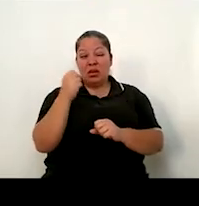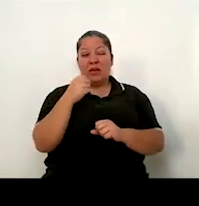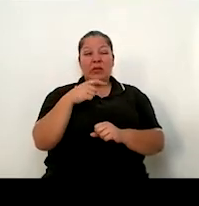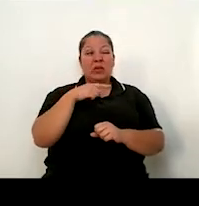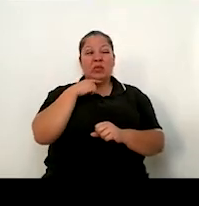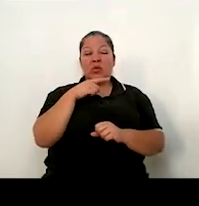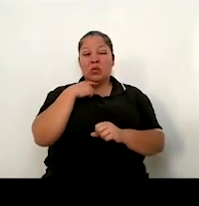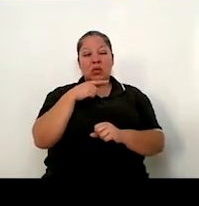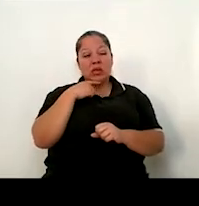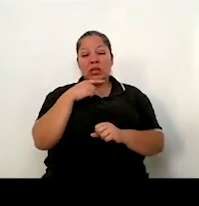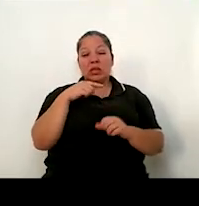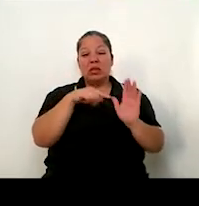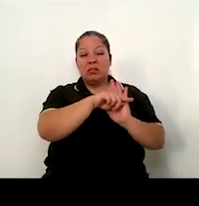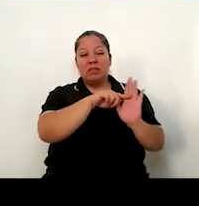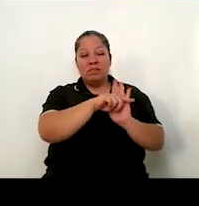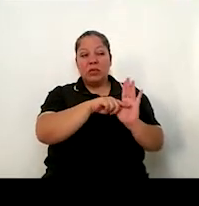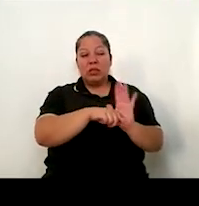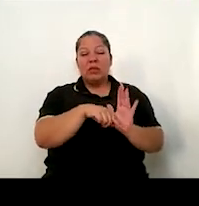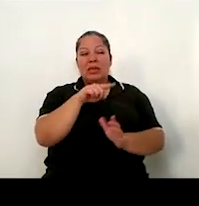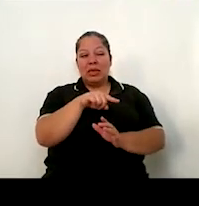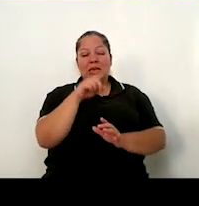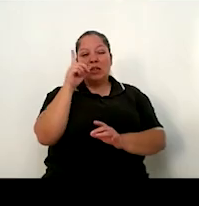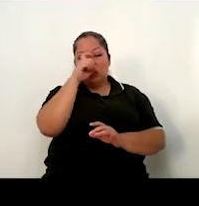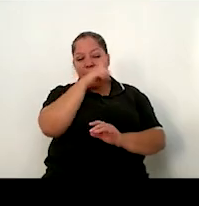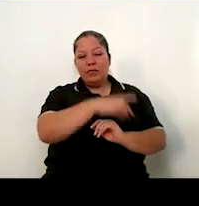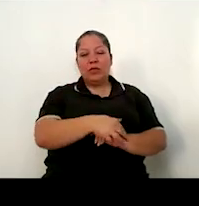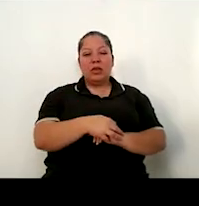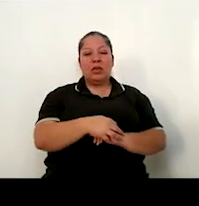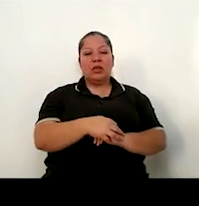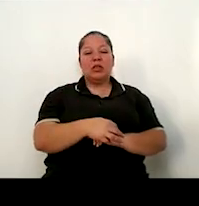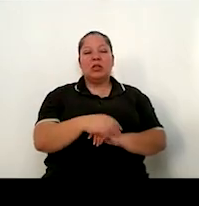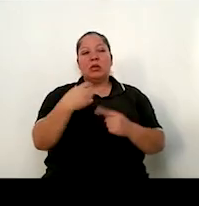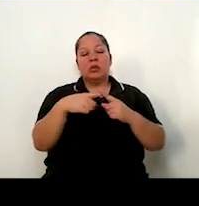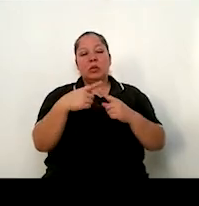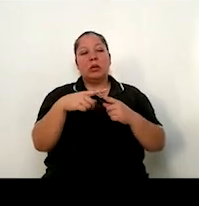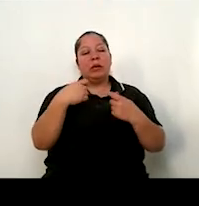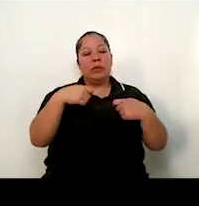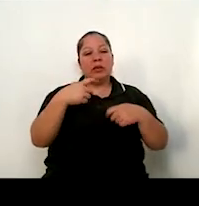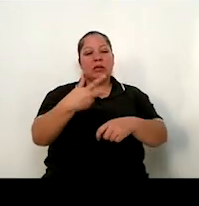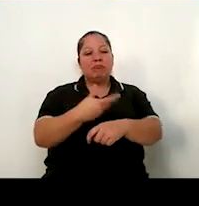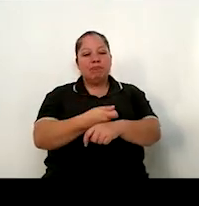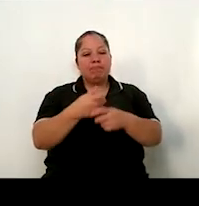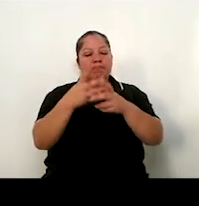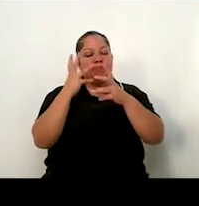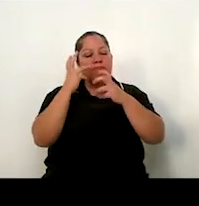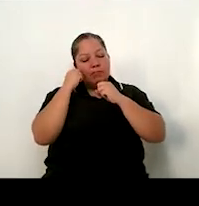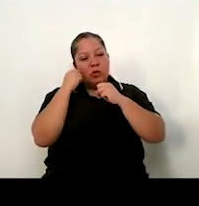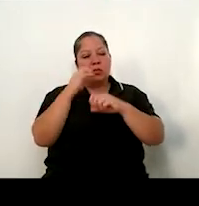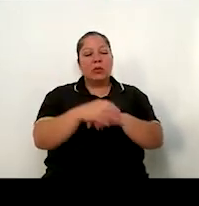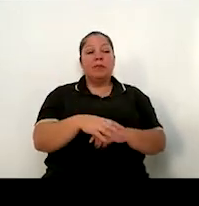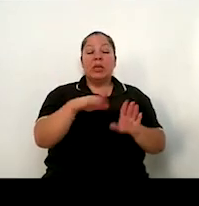bem agressivo, ou a uma sedação. Então, às vezes, se o paciente tem uma arritmia grave,